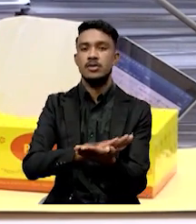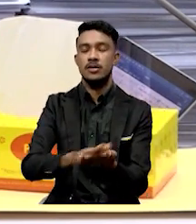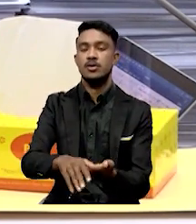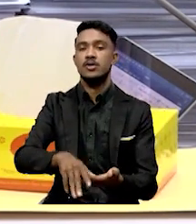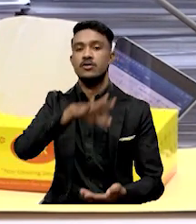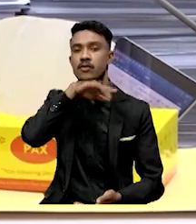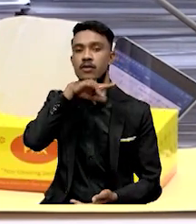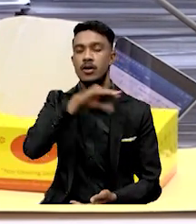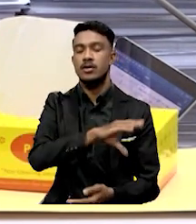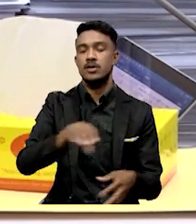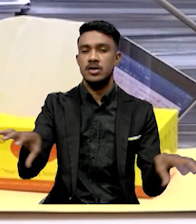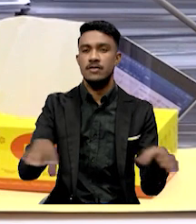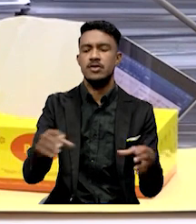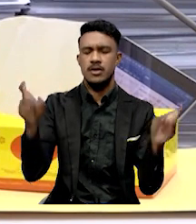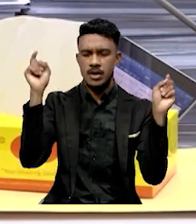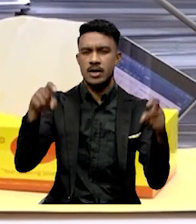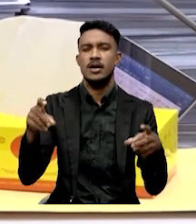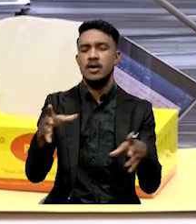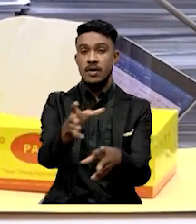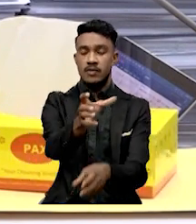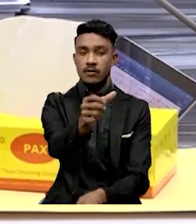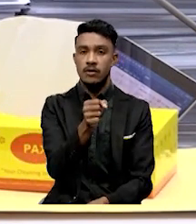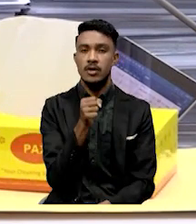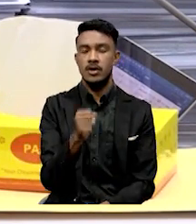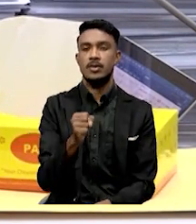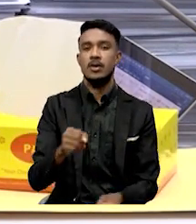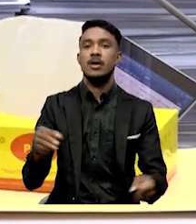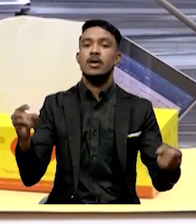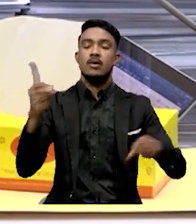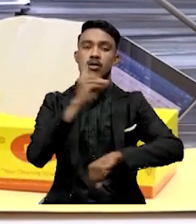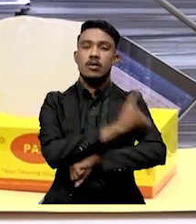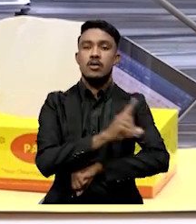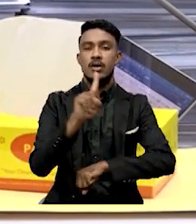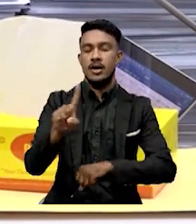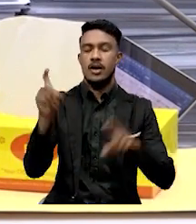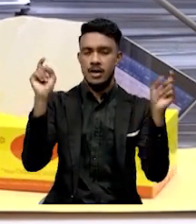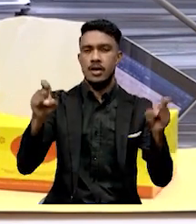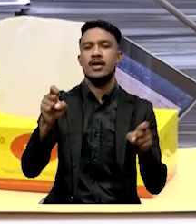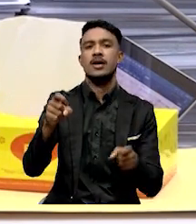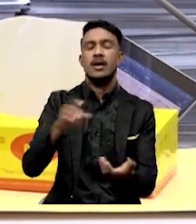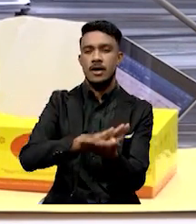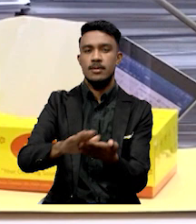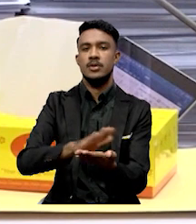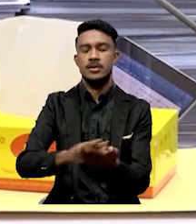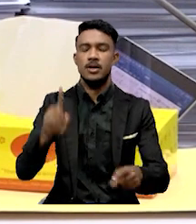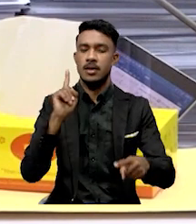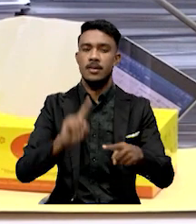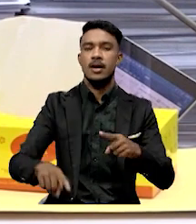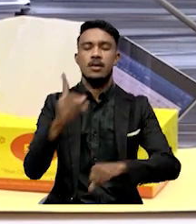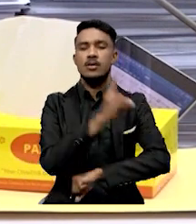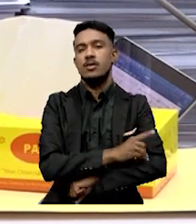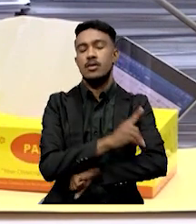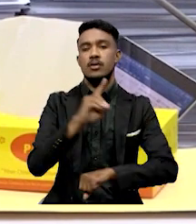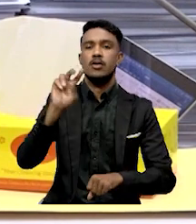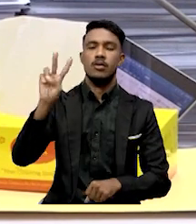ida lixo Xernabé que tem que ser foti duni e a loro ida ni laran tem que ser foti. La bele liu fra loro rua tolo mac foi em careta